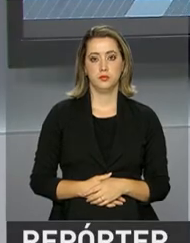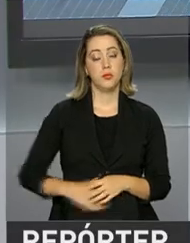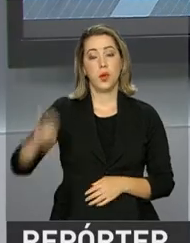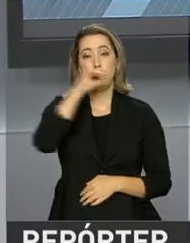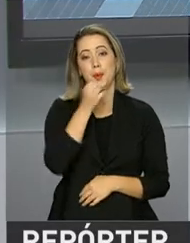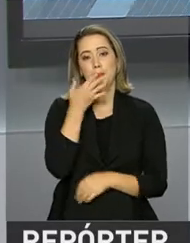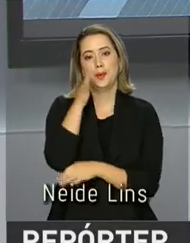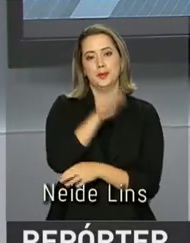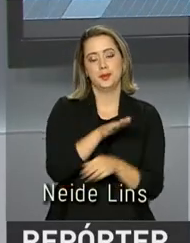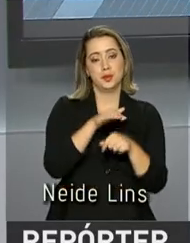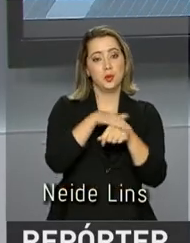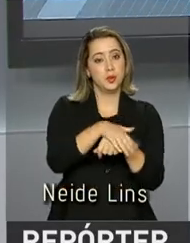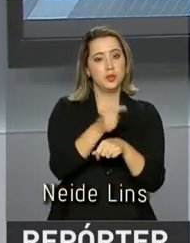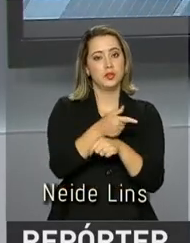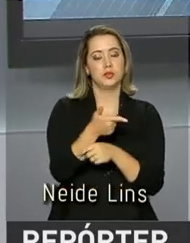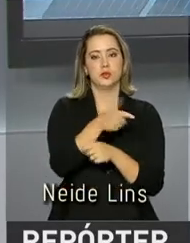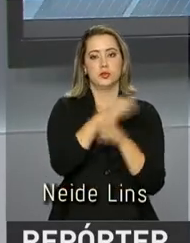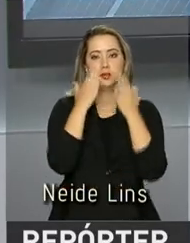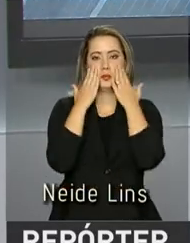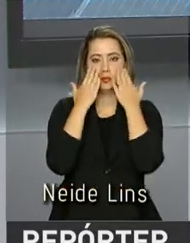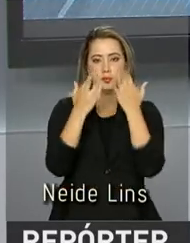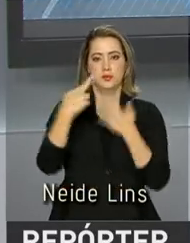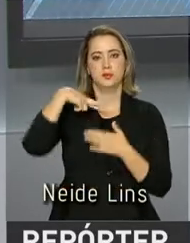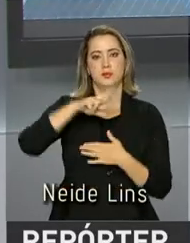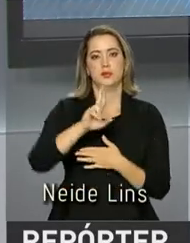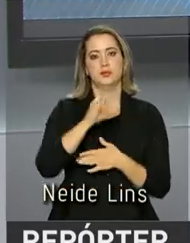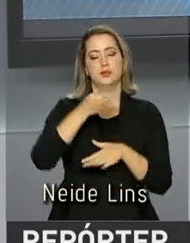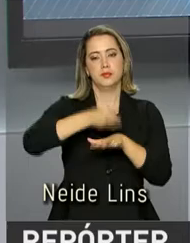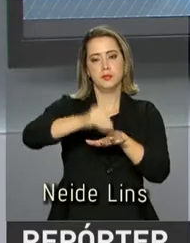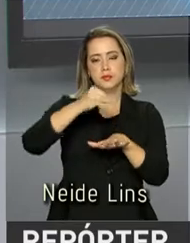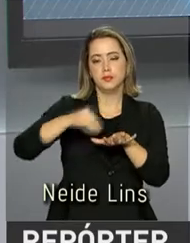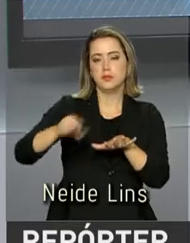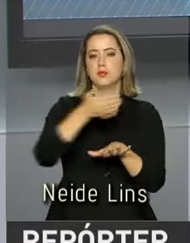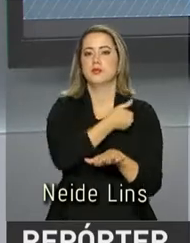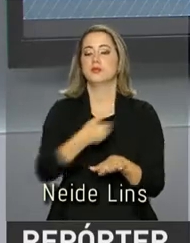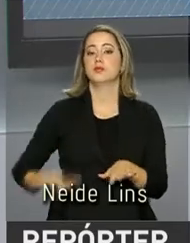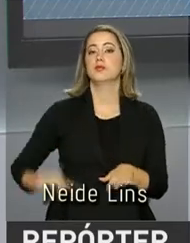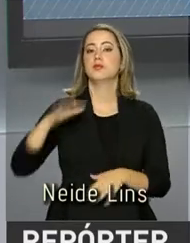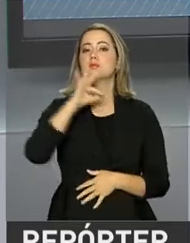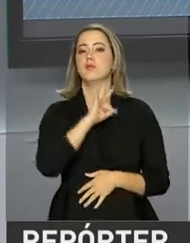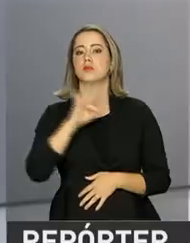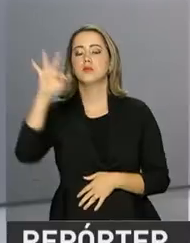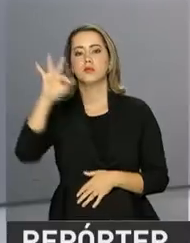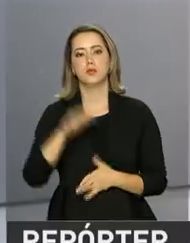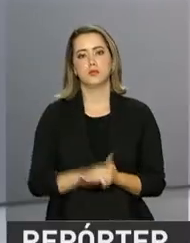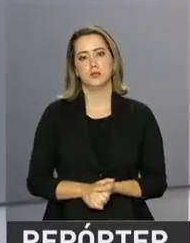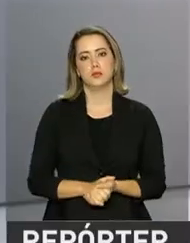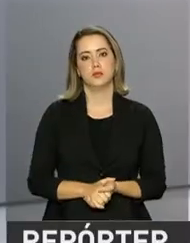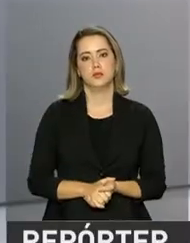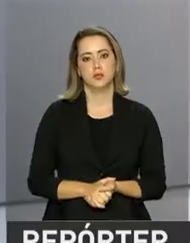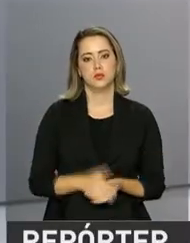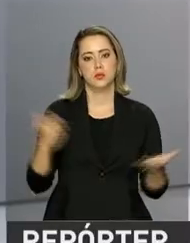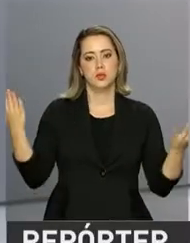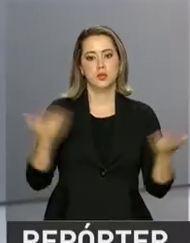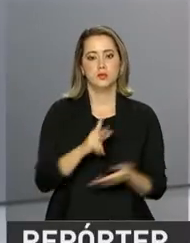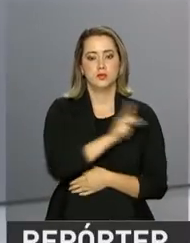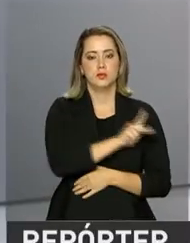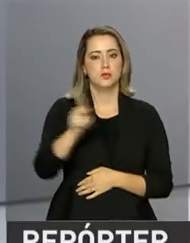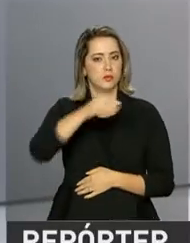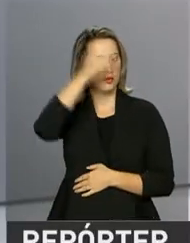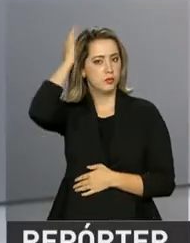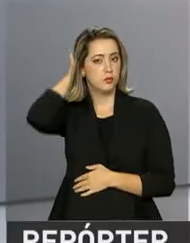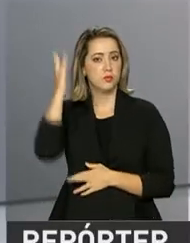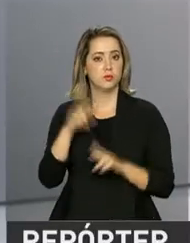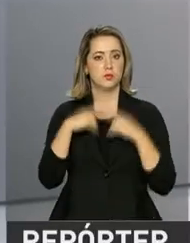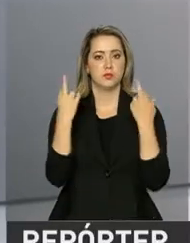Olá, boa noite. Estamos de volta com o repórter NBR e as notícias do governo federal. Hoje, o presidente Michel